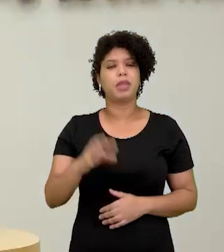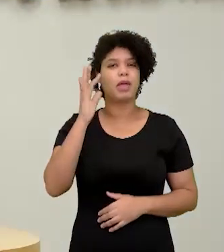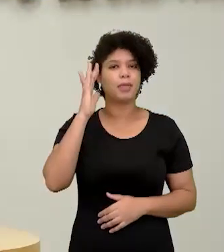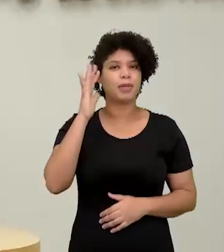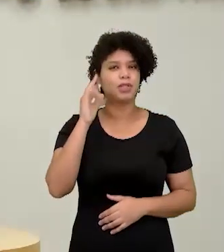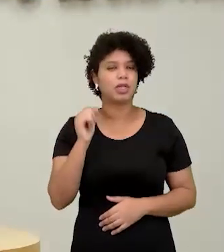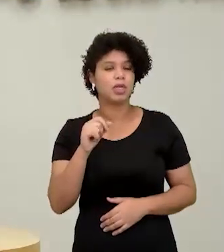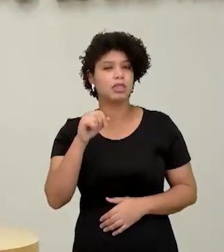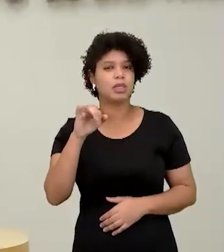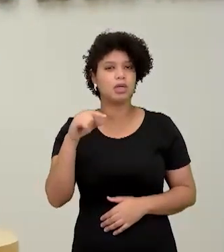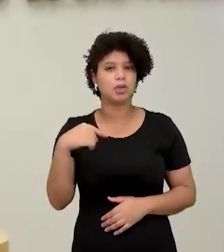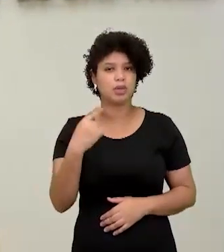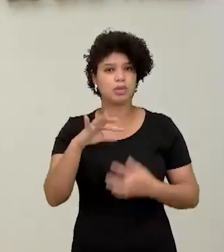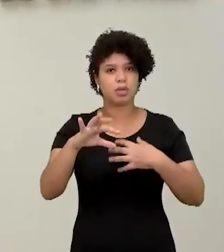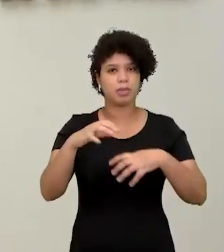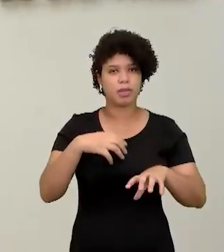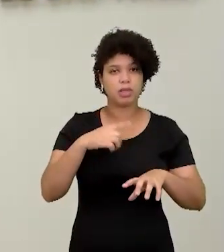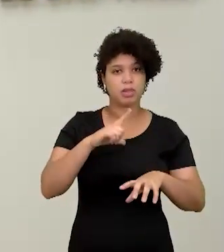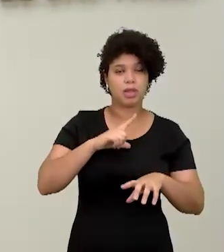a empatia sem respeito.